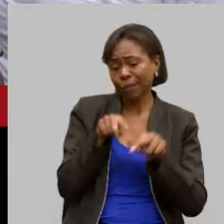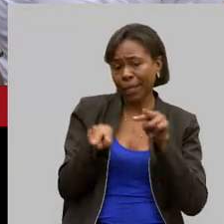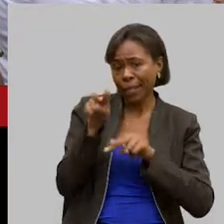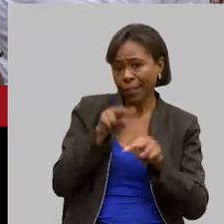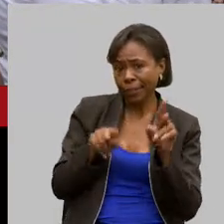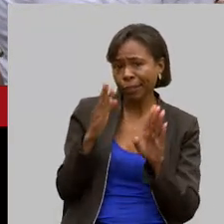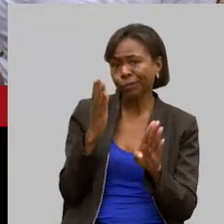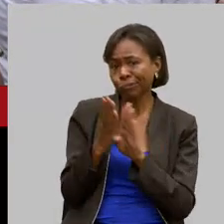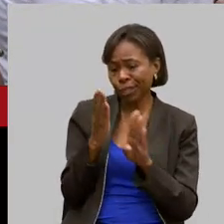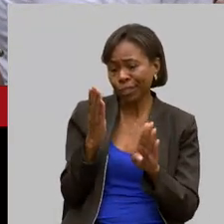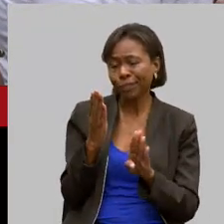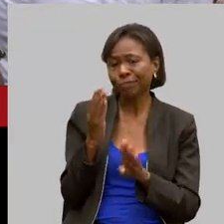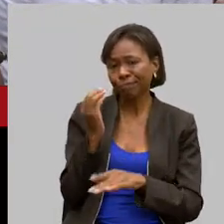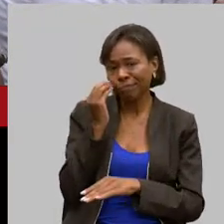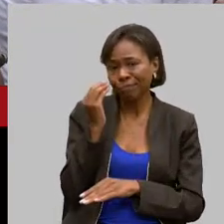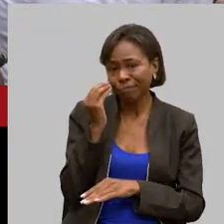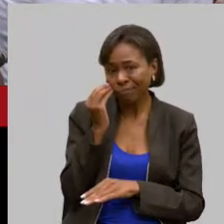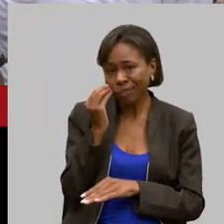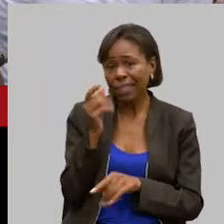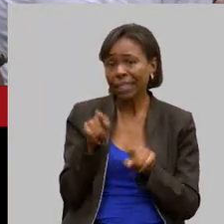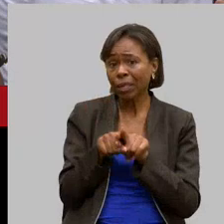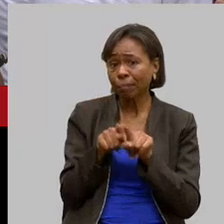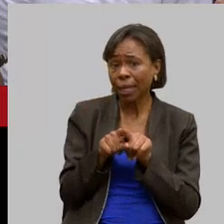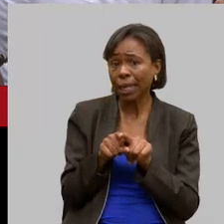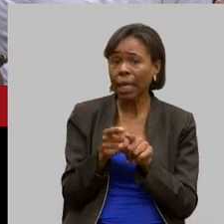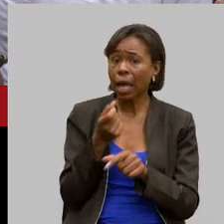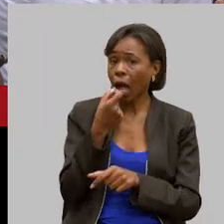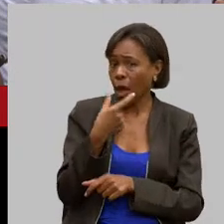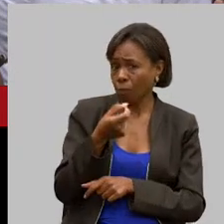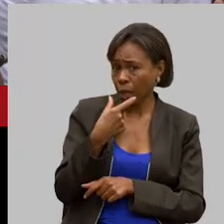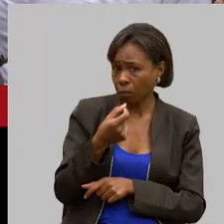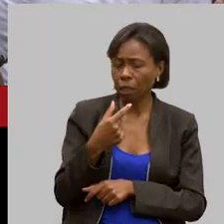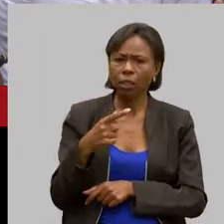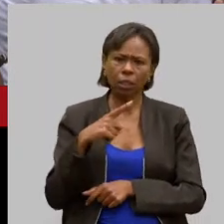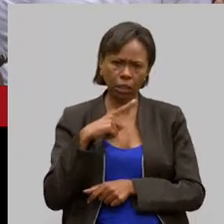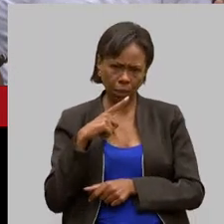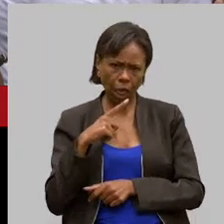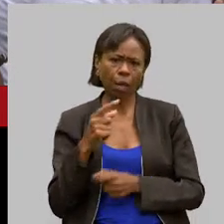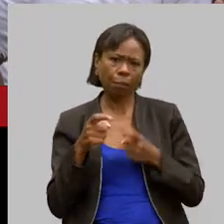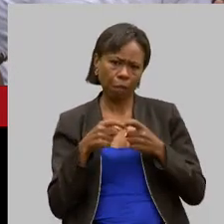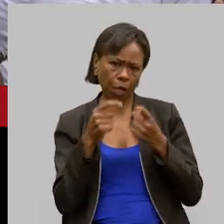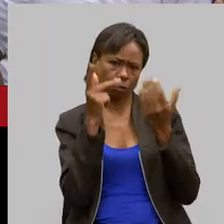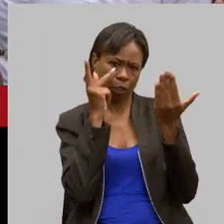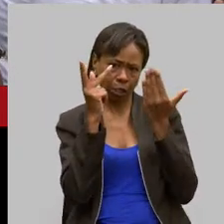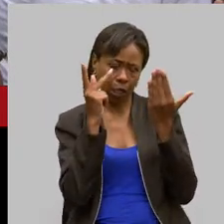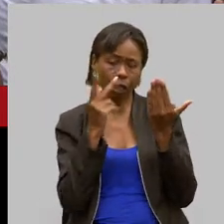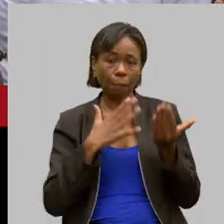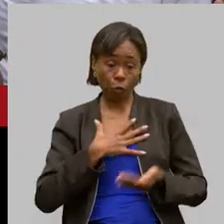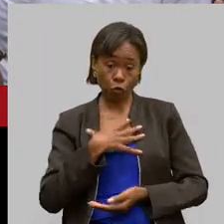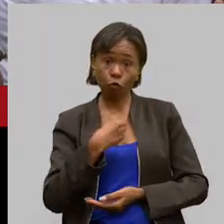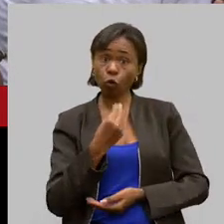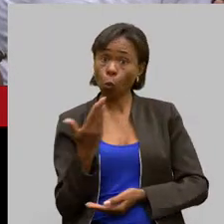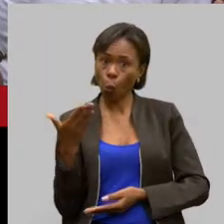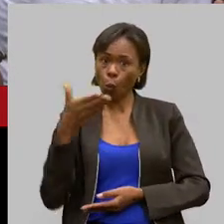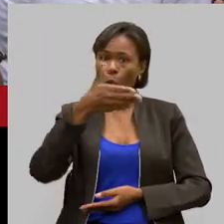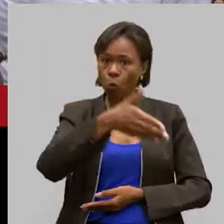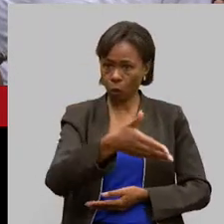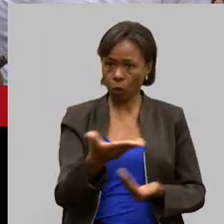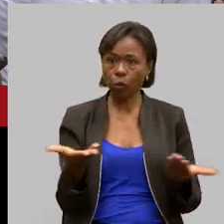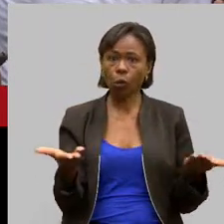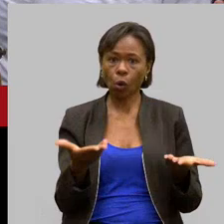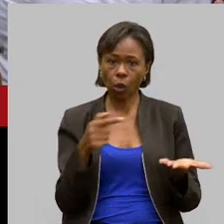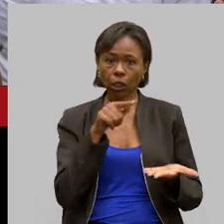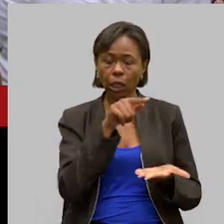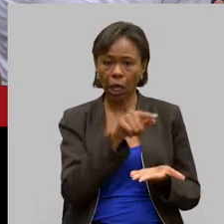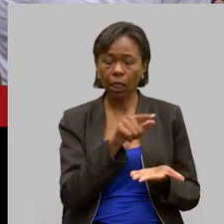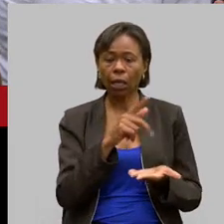de medicamento nós temos psiquiatra o meu filho até foi hoje que eu consegui ser contemplada lá na Policlínica